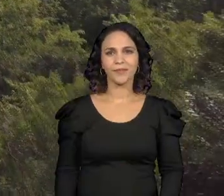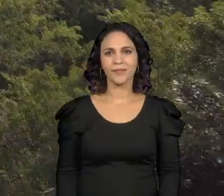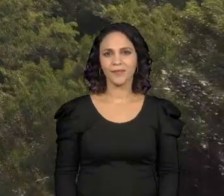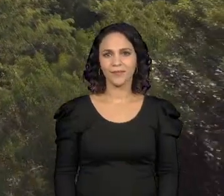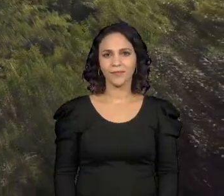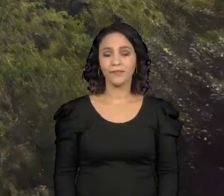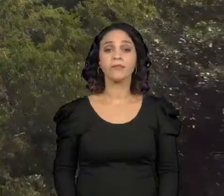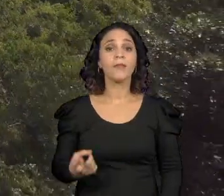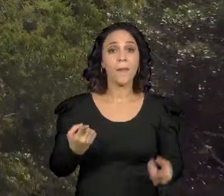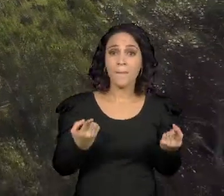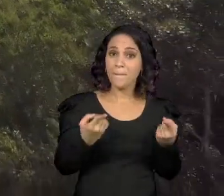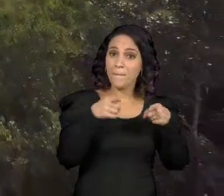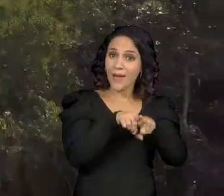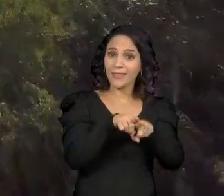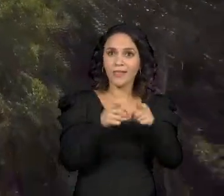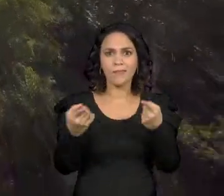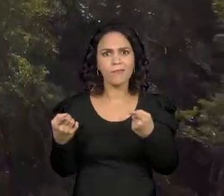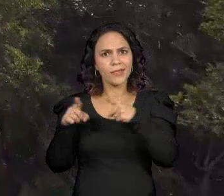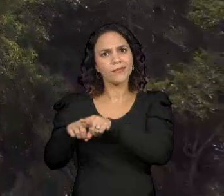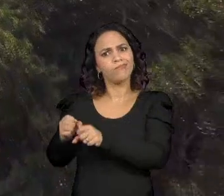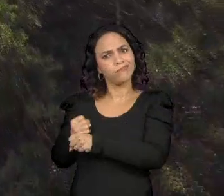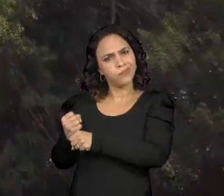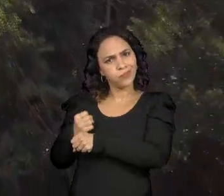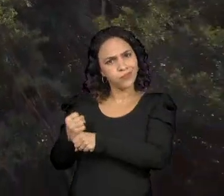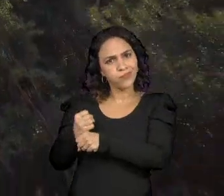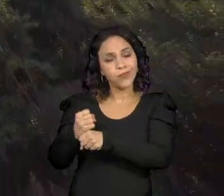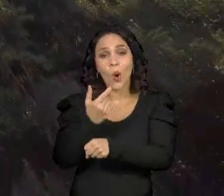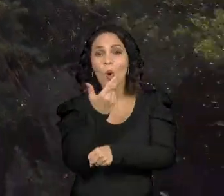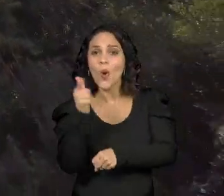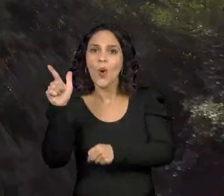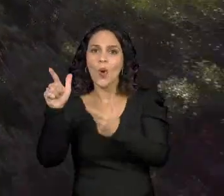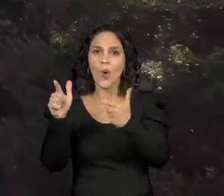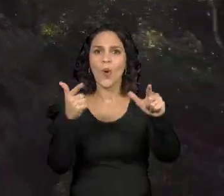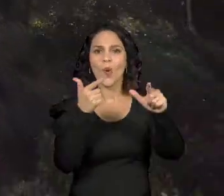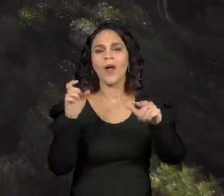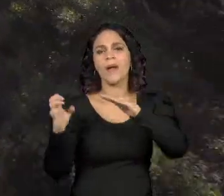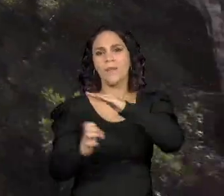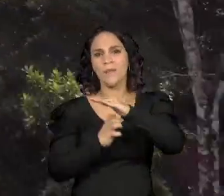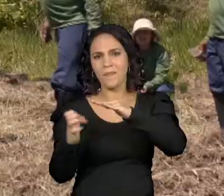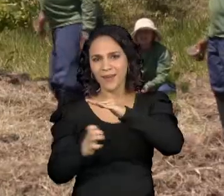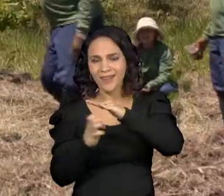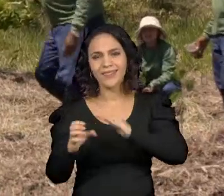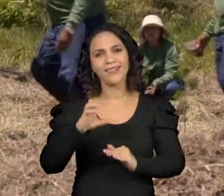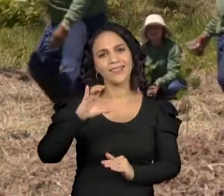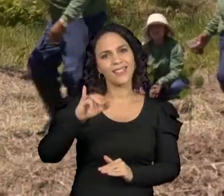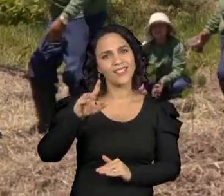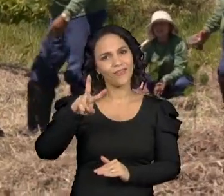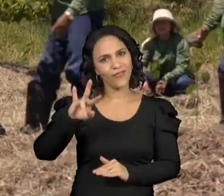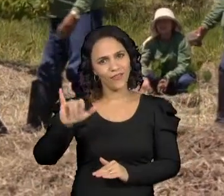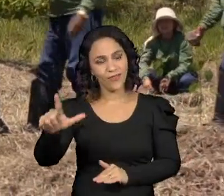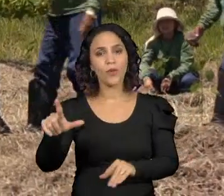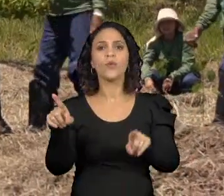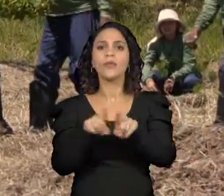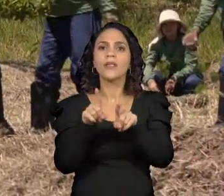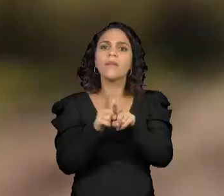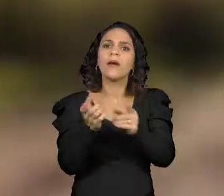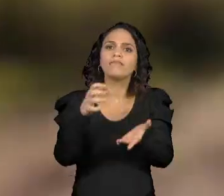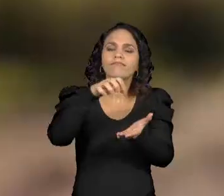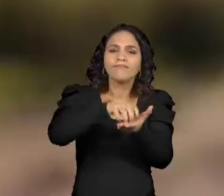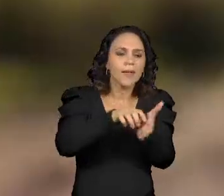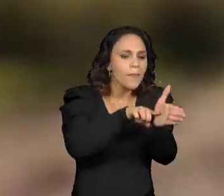As parcerias fechadas ao longo dos anos com outras organizações da sociedade civil, instituições de